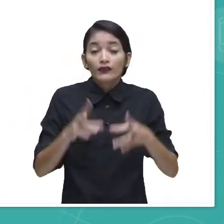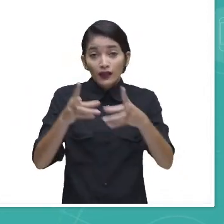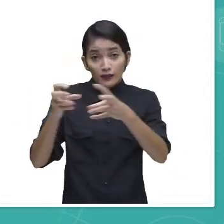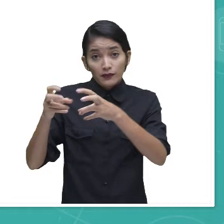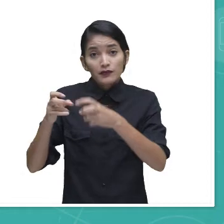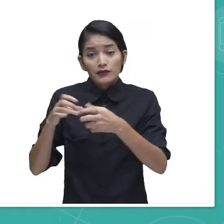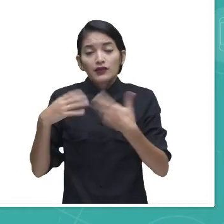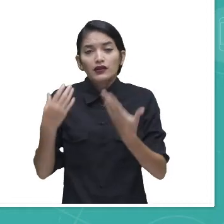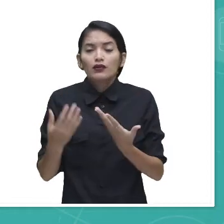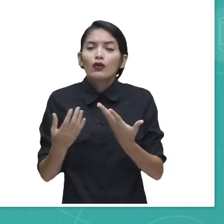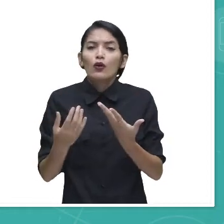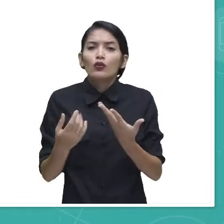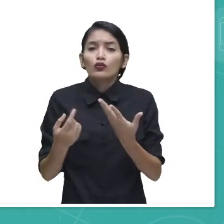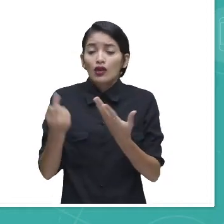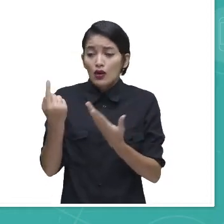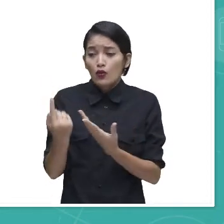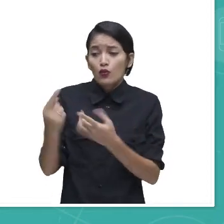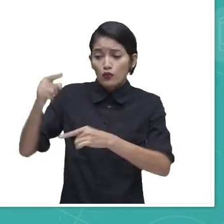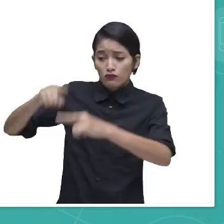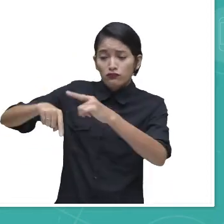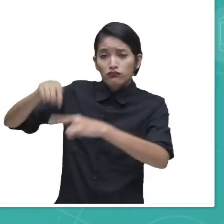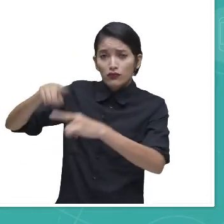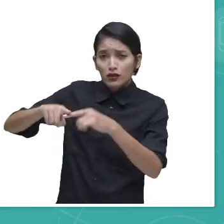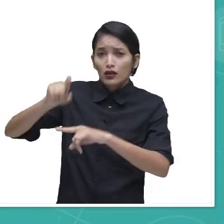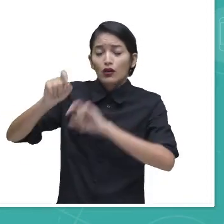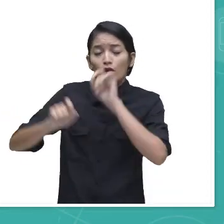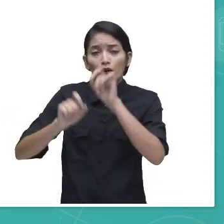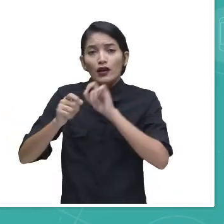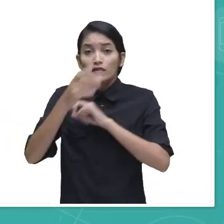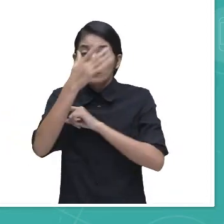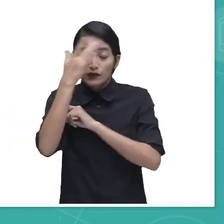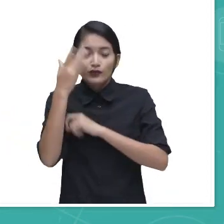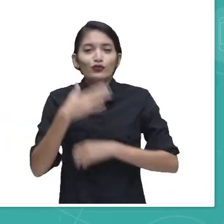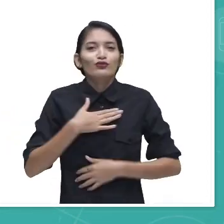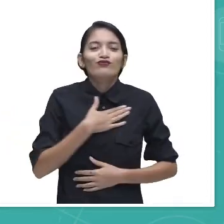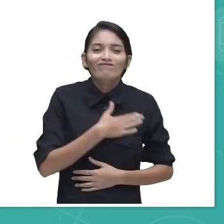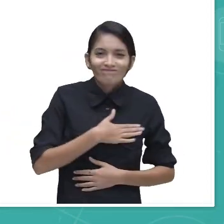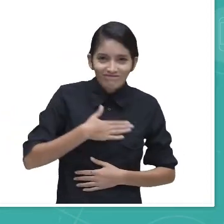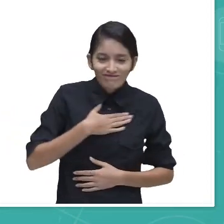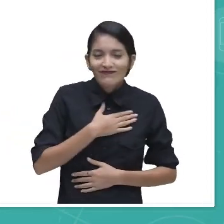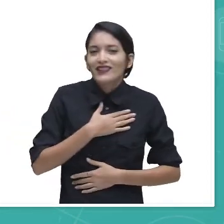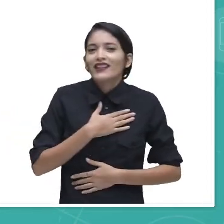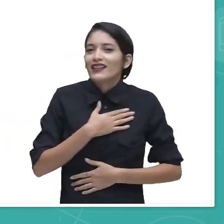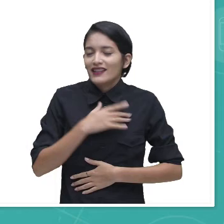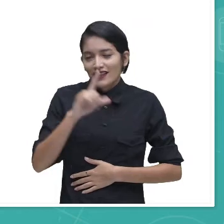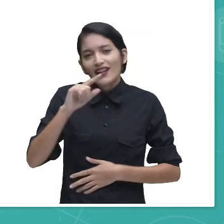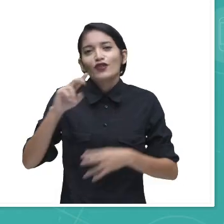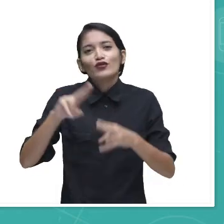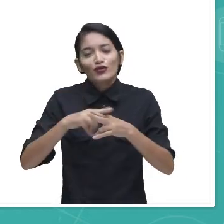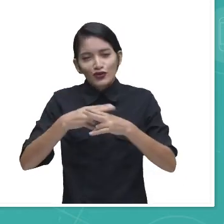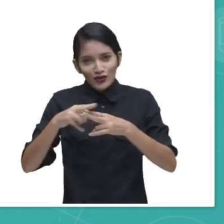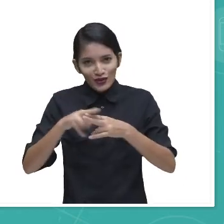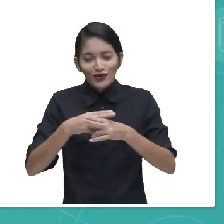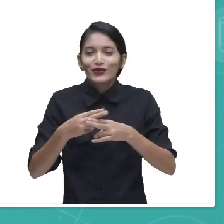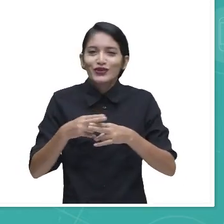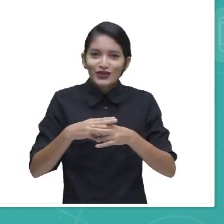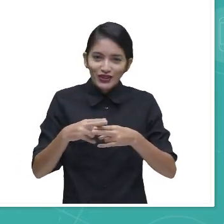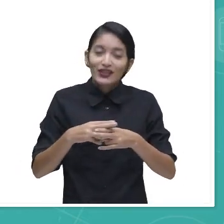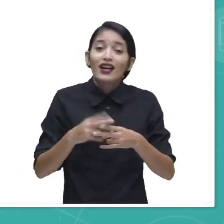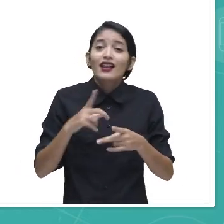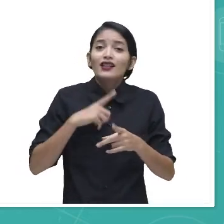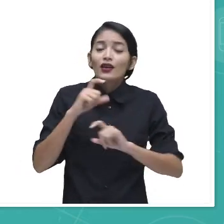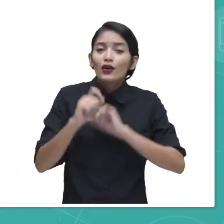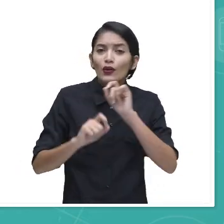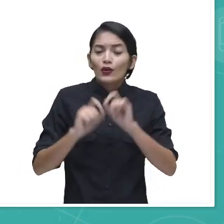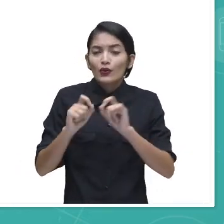está falando de um produto, de algo que as pessoas gostam muito, que é o chocolate, então eu vou ter aí um